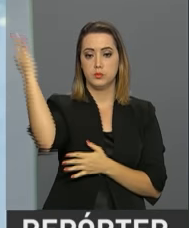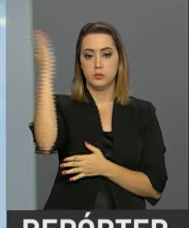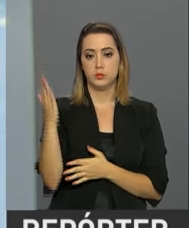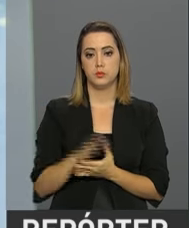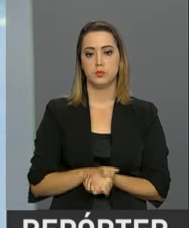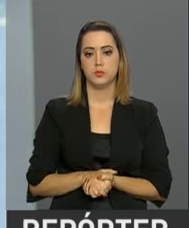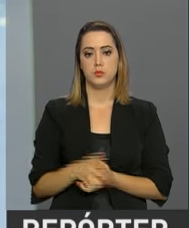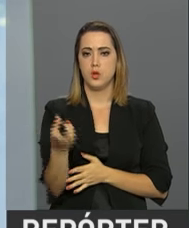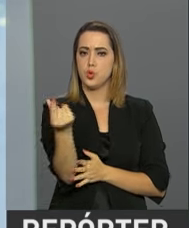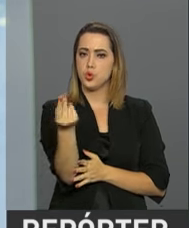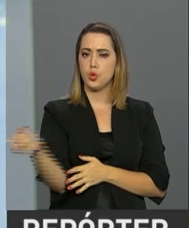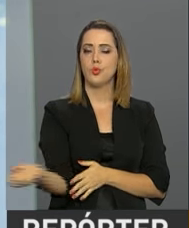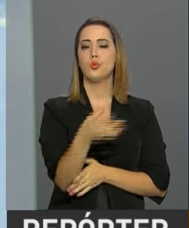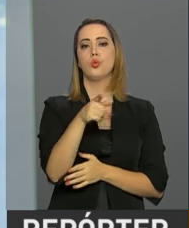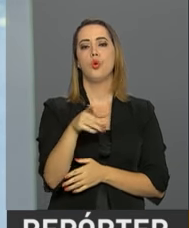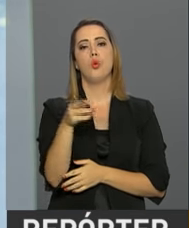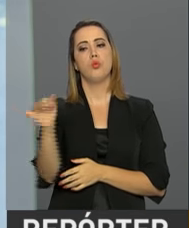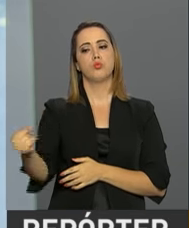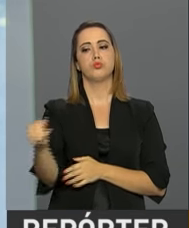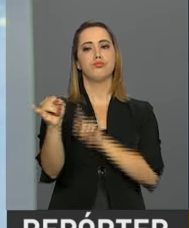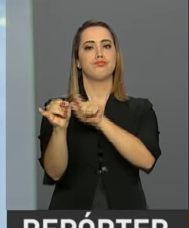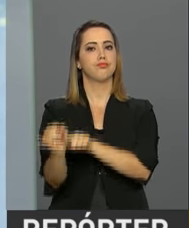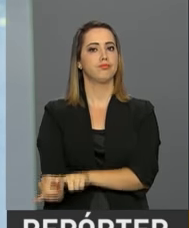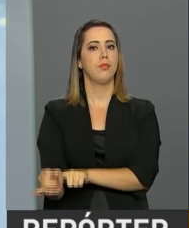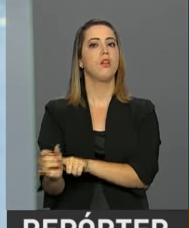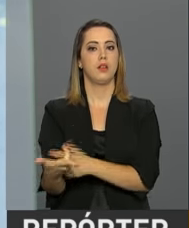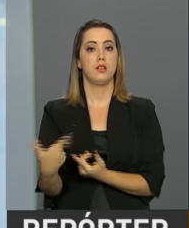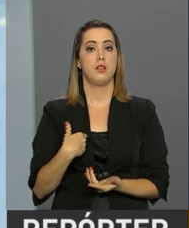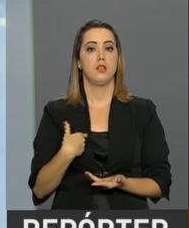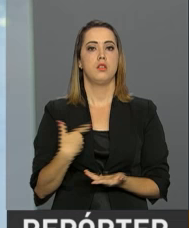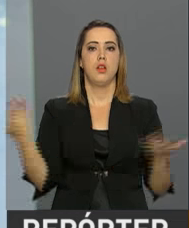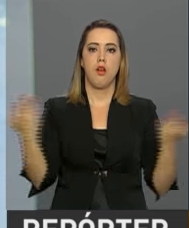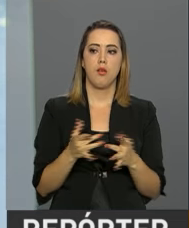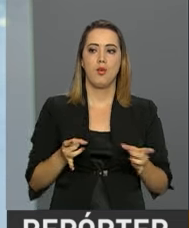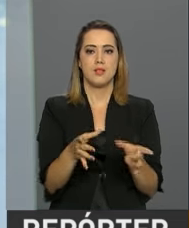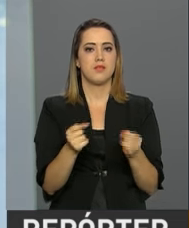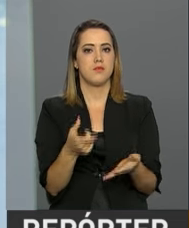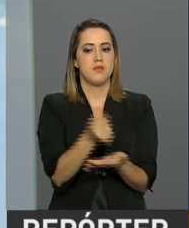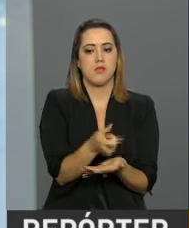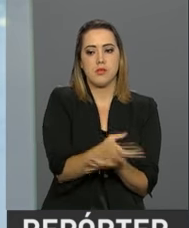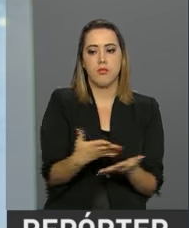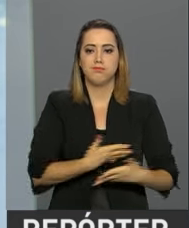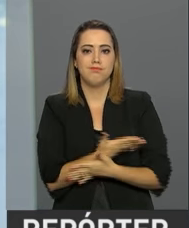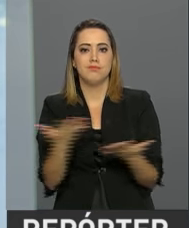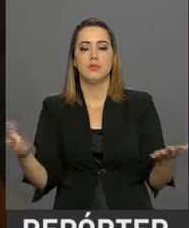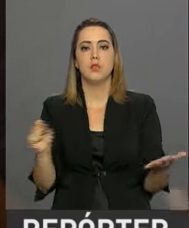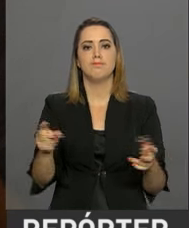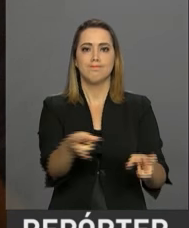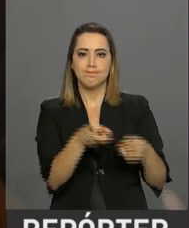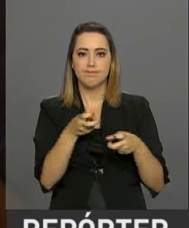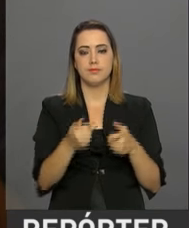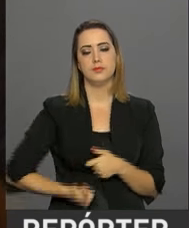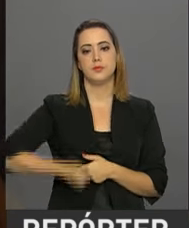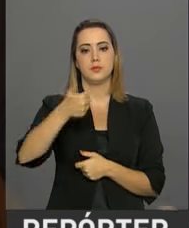Dinheiro novo, juro mais baixo e o comércio recebe de braços abertos e com muitas expectativas.